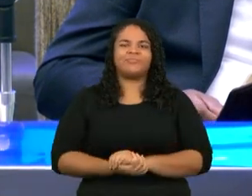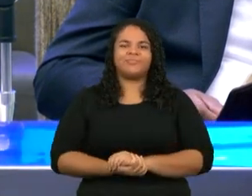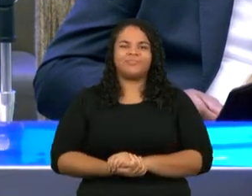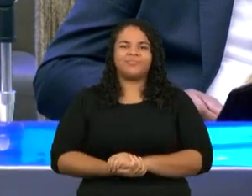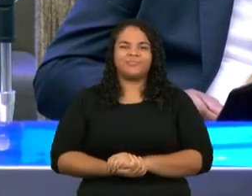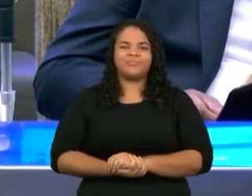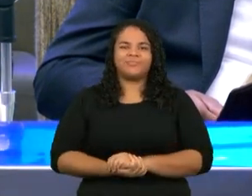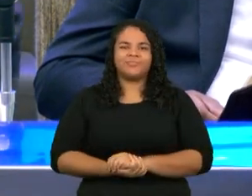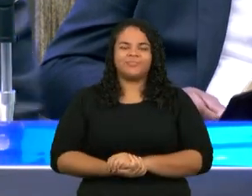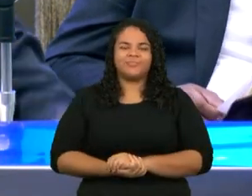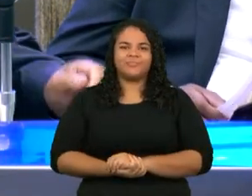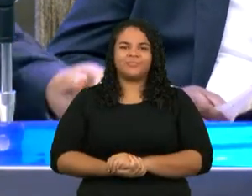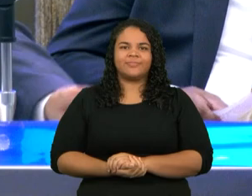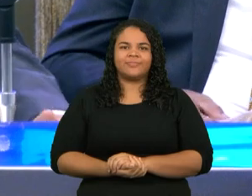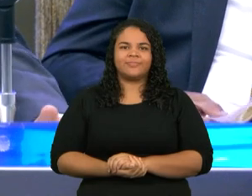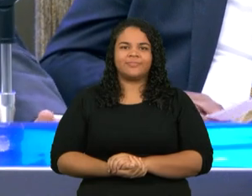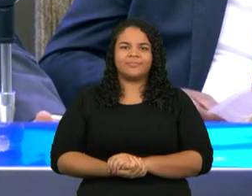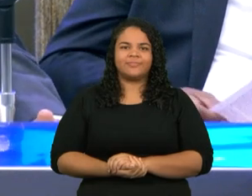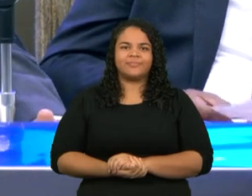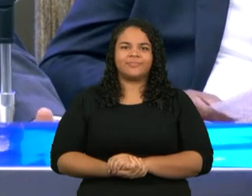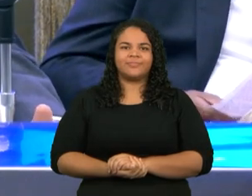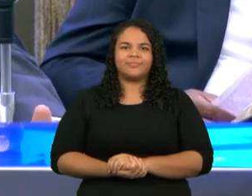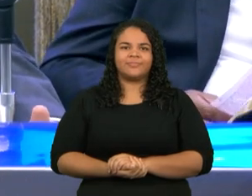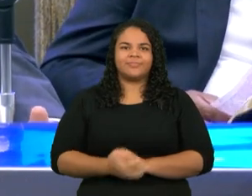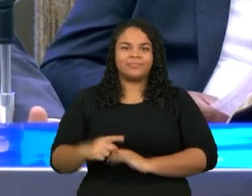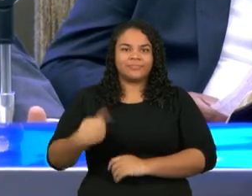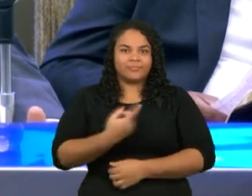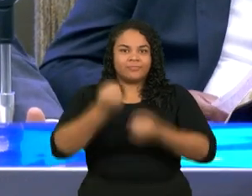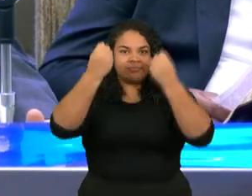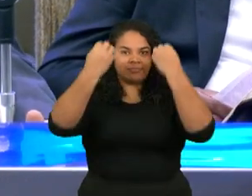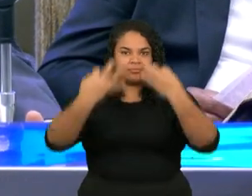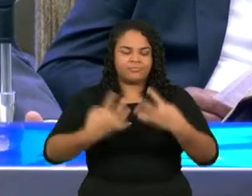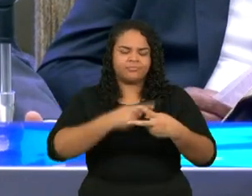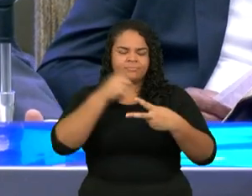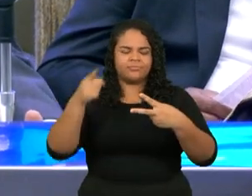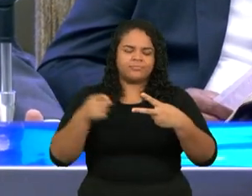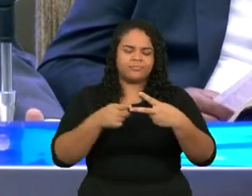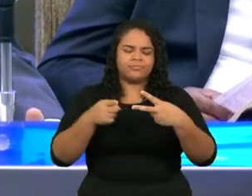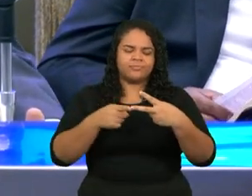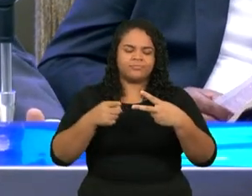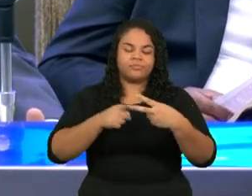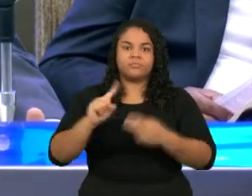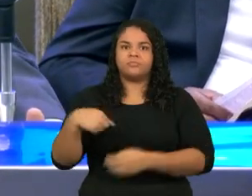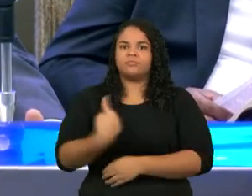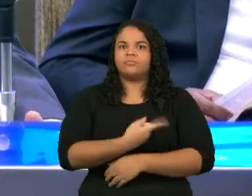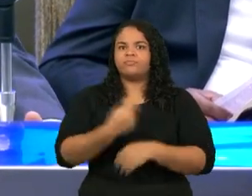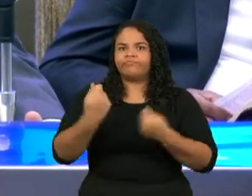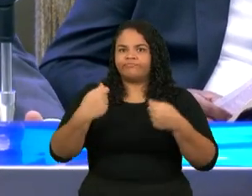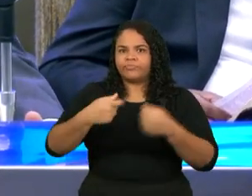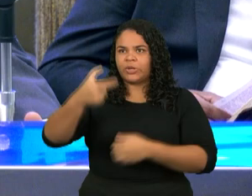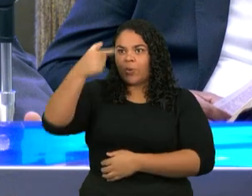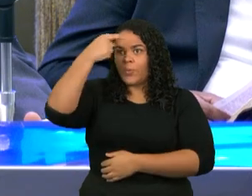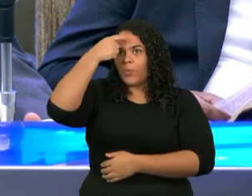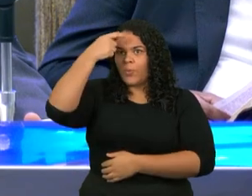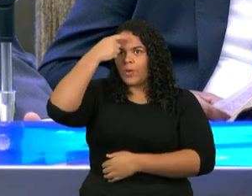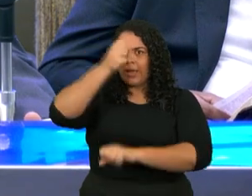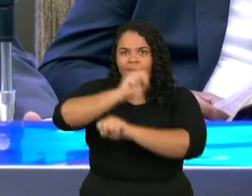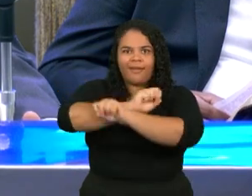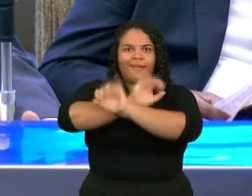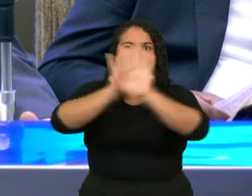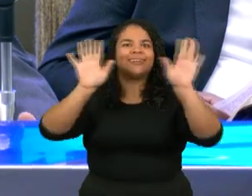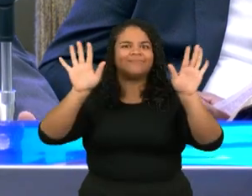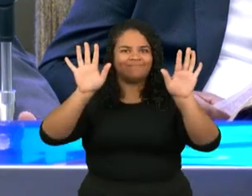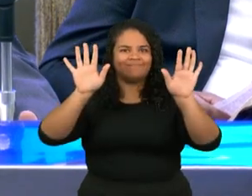ponto segundo tópico que é devemos ter consciência de que o mundo onde